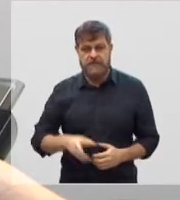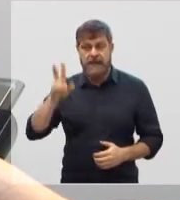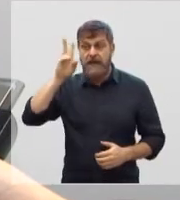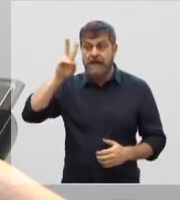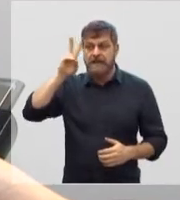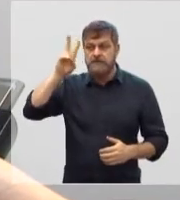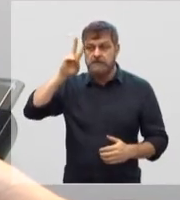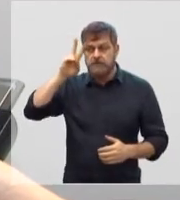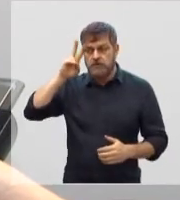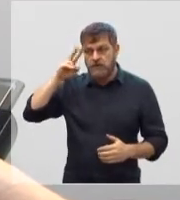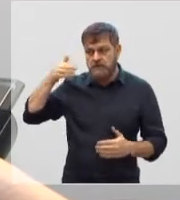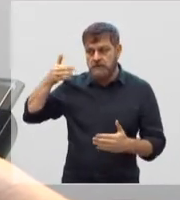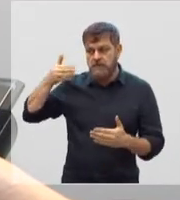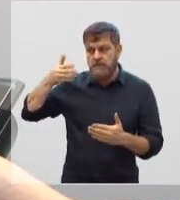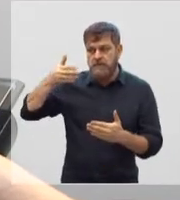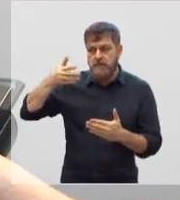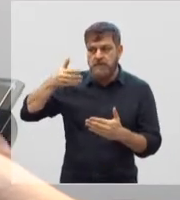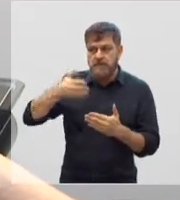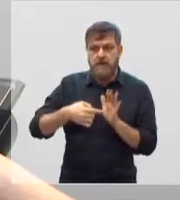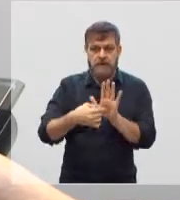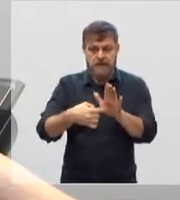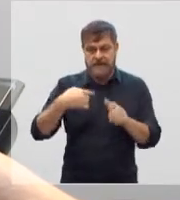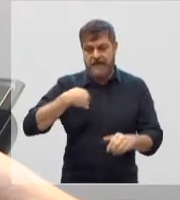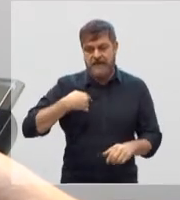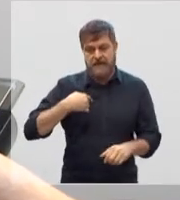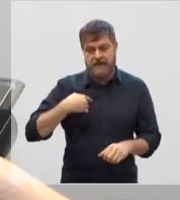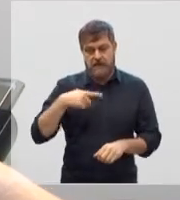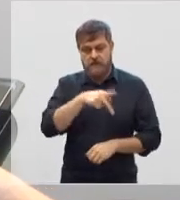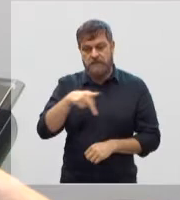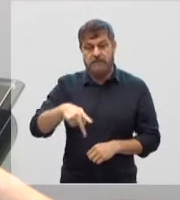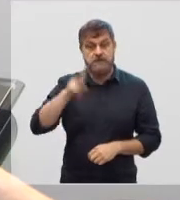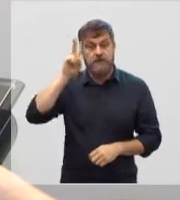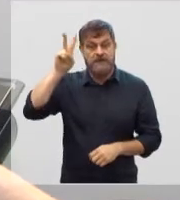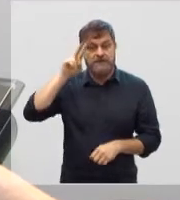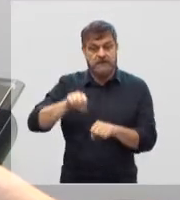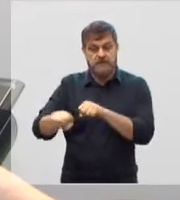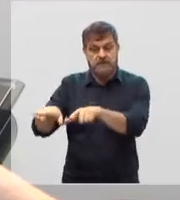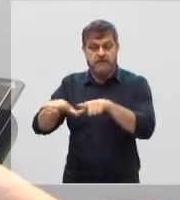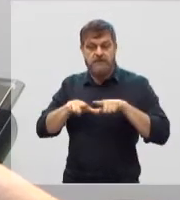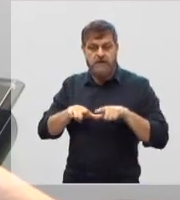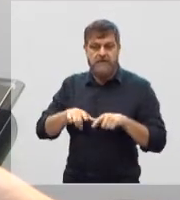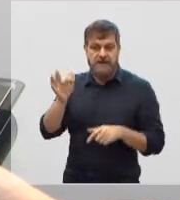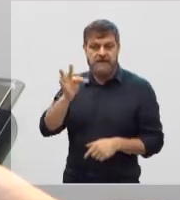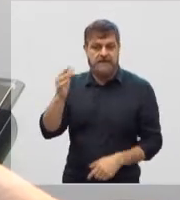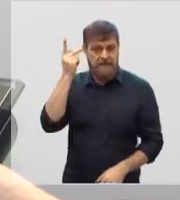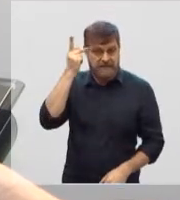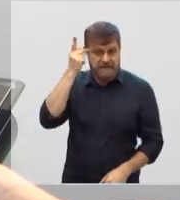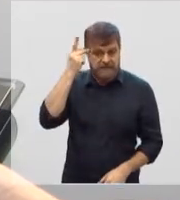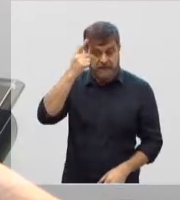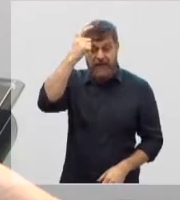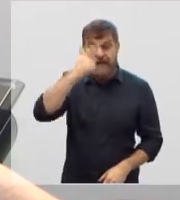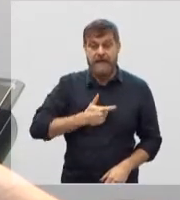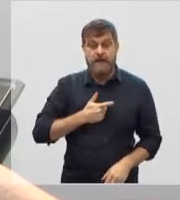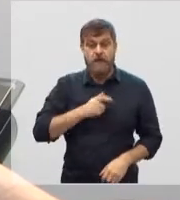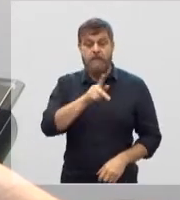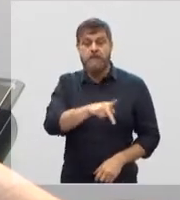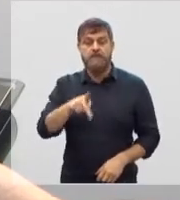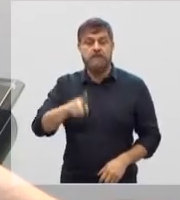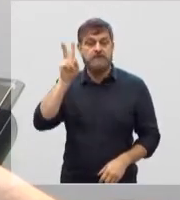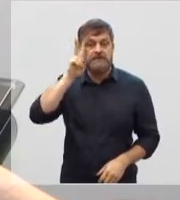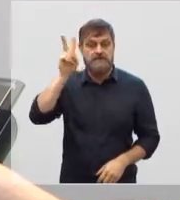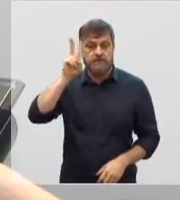mas a história vai mostrar isso. Porque como que funciona? Eu sou historiador, né? Eu sou formado na Universidade de São Paulo